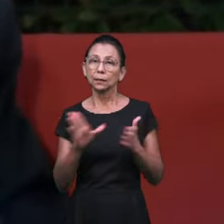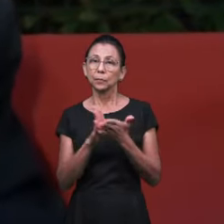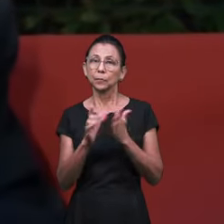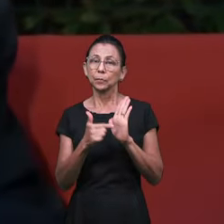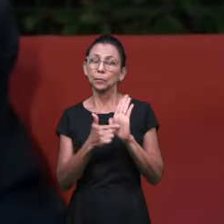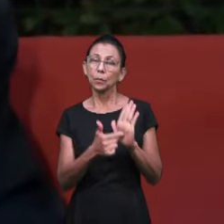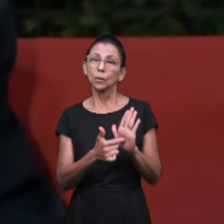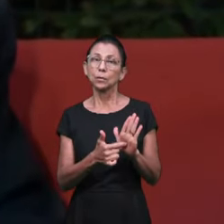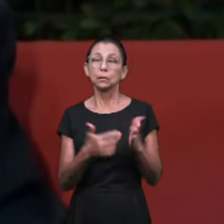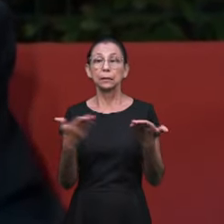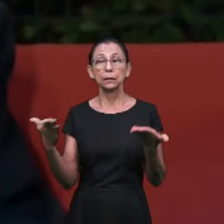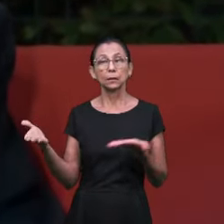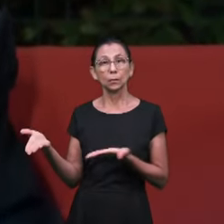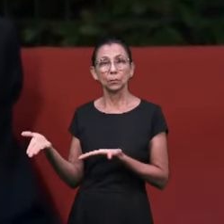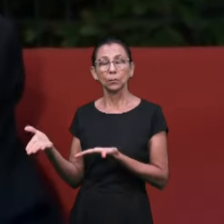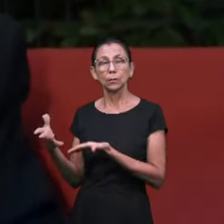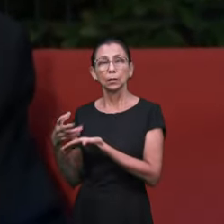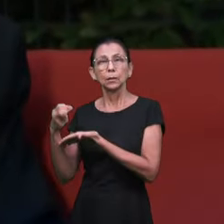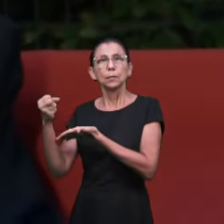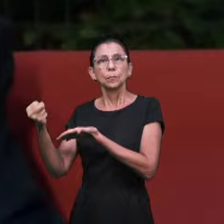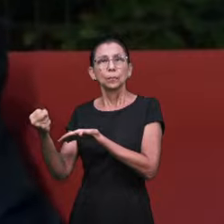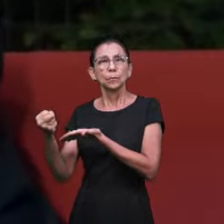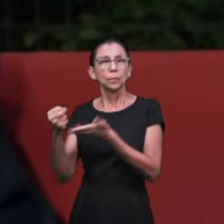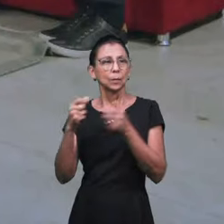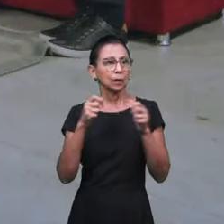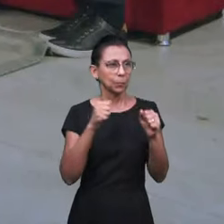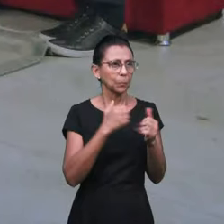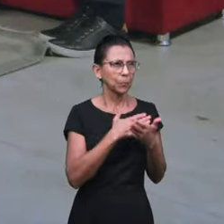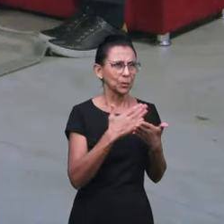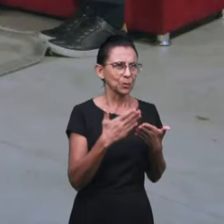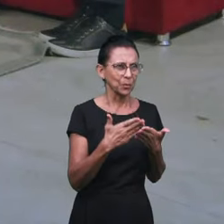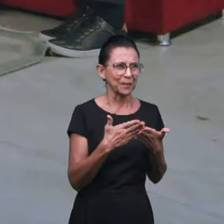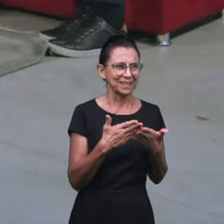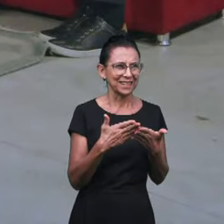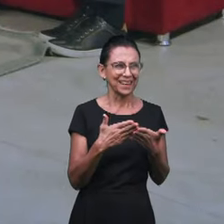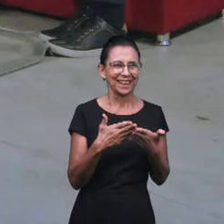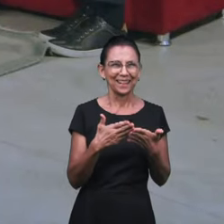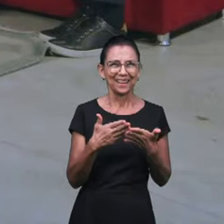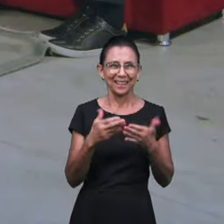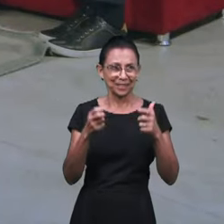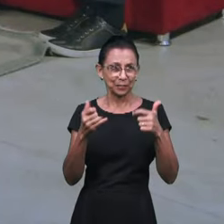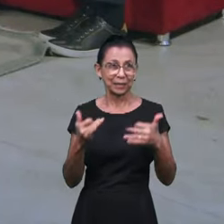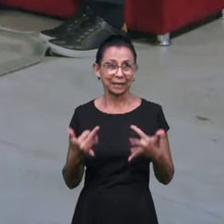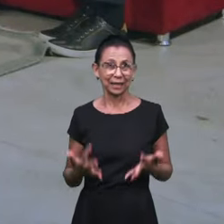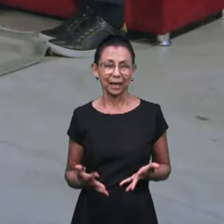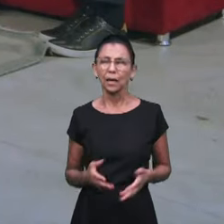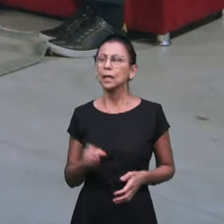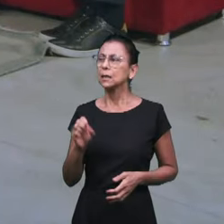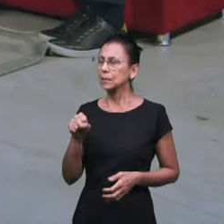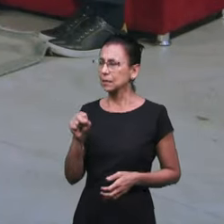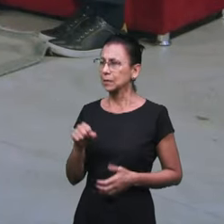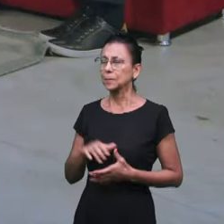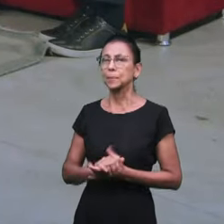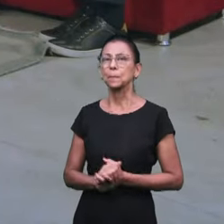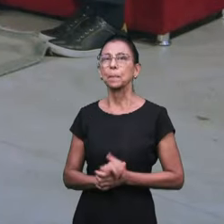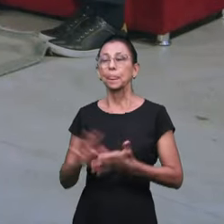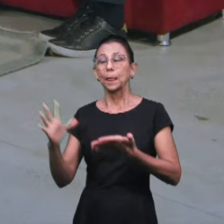o arrebatamento, posso começar a explorar o tema? Pronto, é o momento oportuno. O arrebatamento